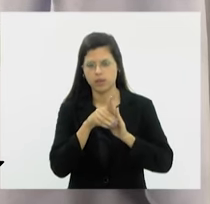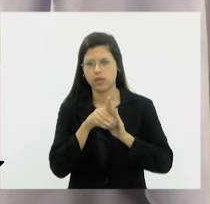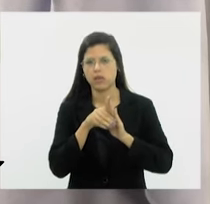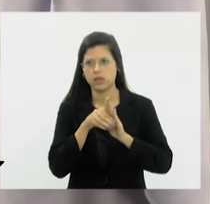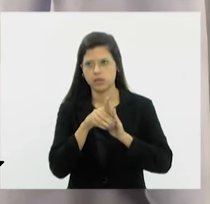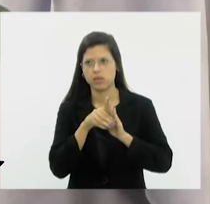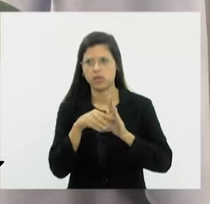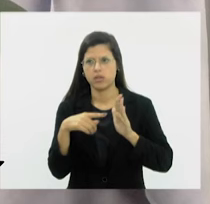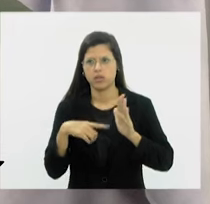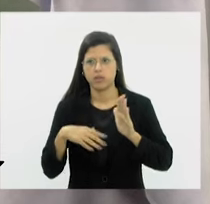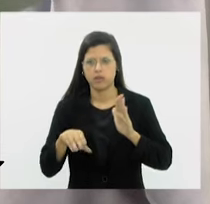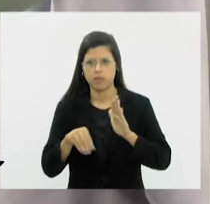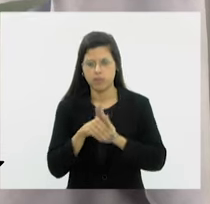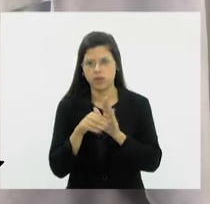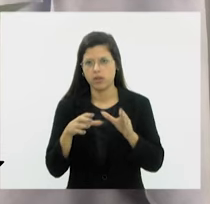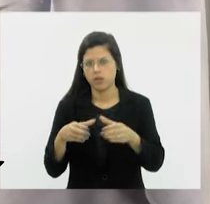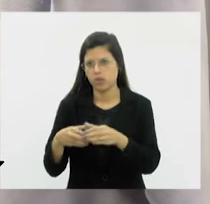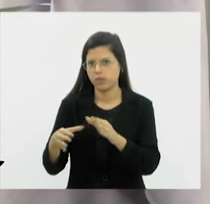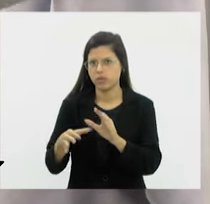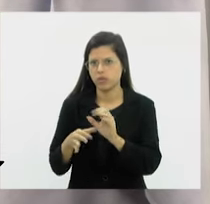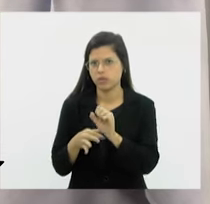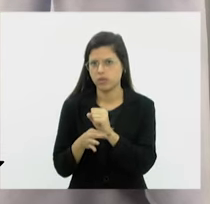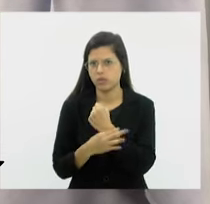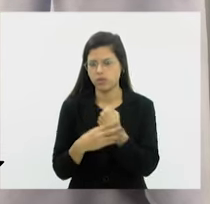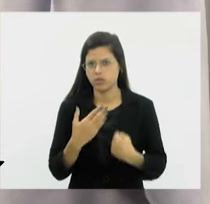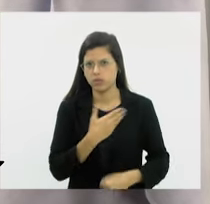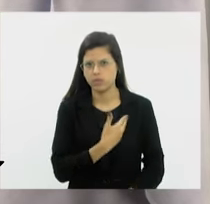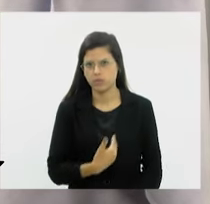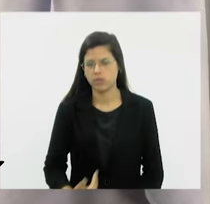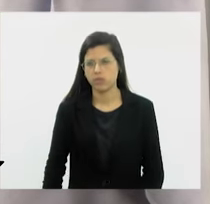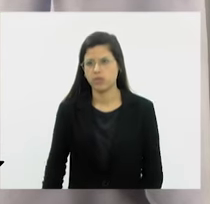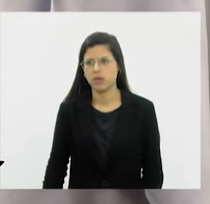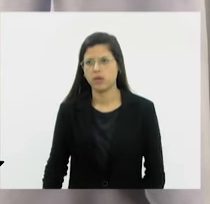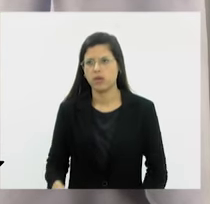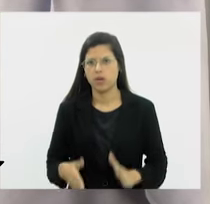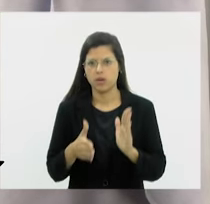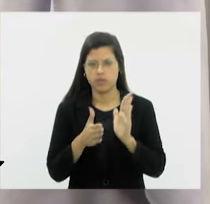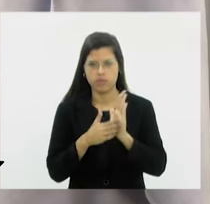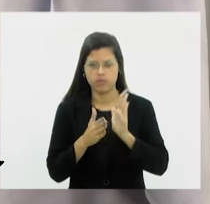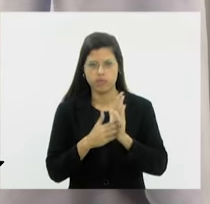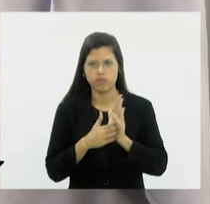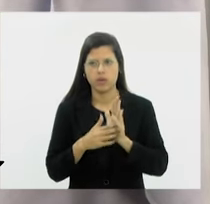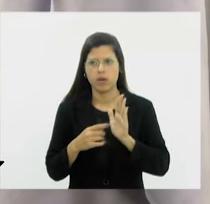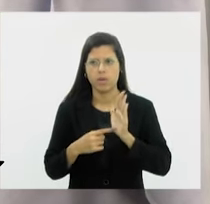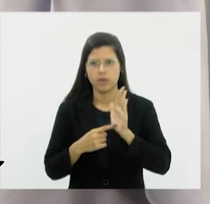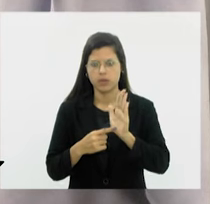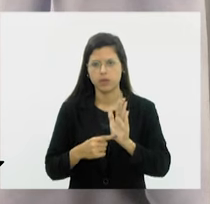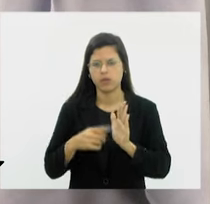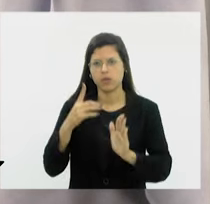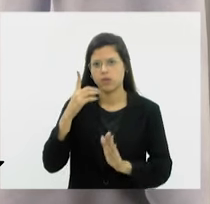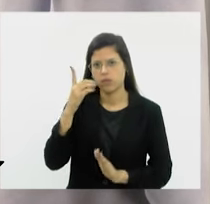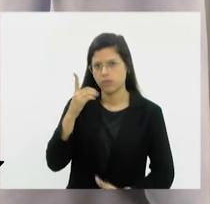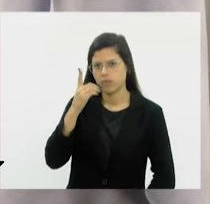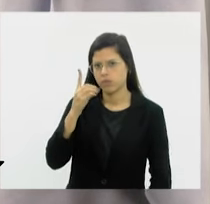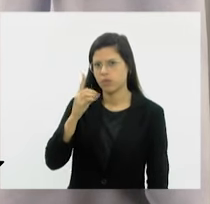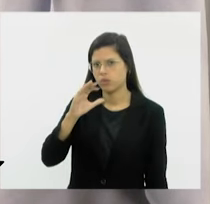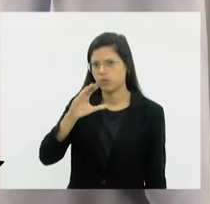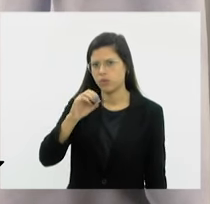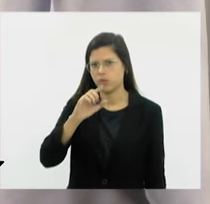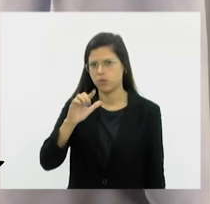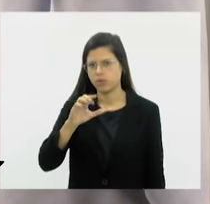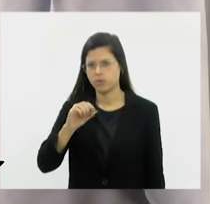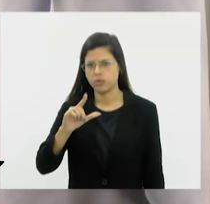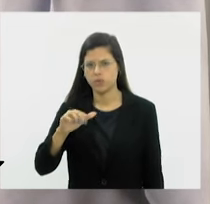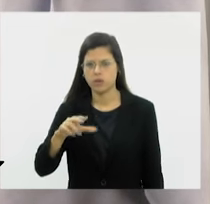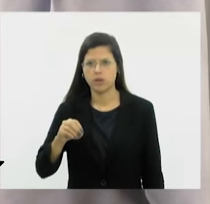emendas da Comissão de Segurança Pública. A proposta apresentada pelo deputado Vinícius Cozzolino confere atenção aos